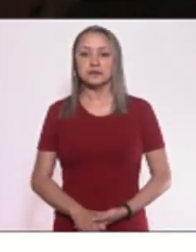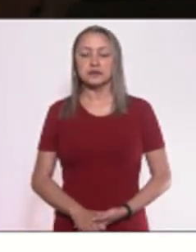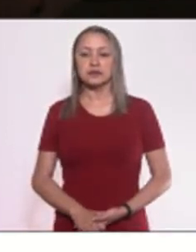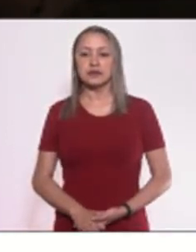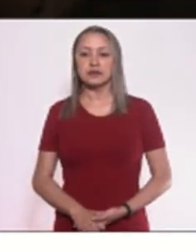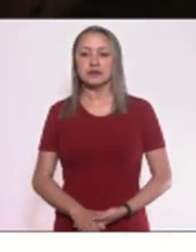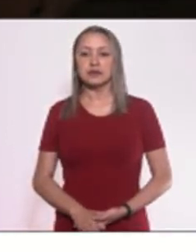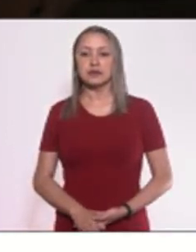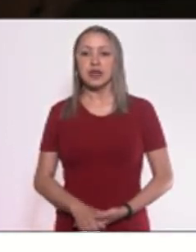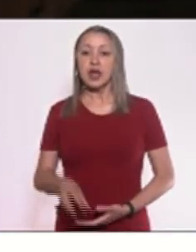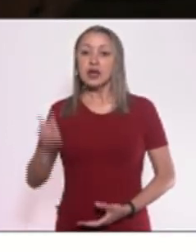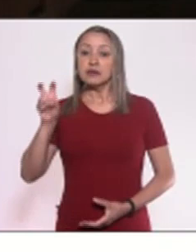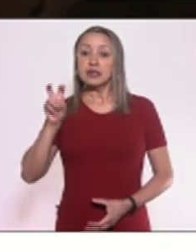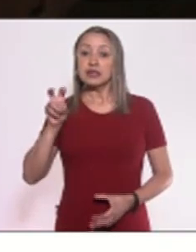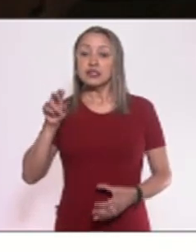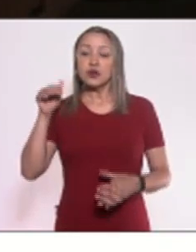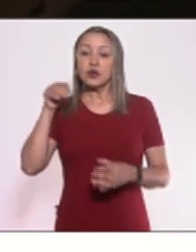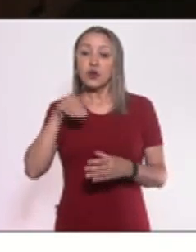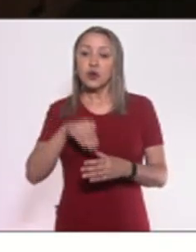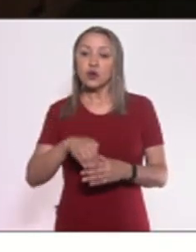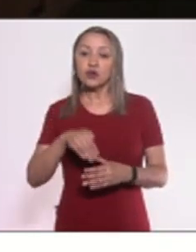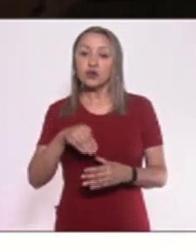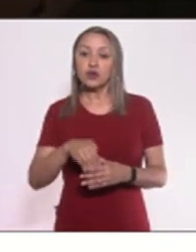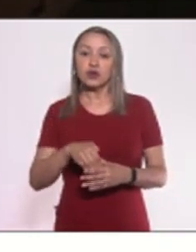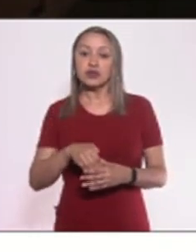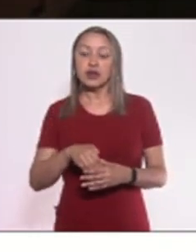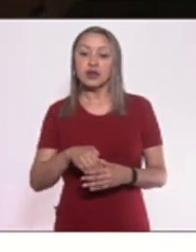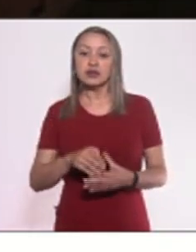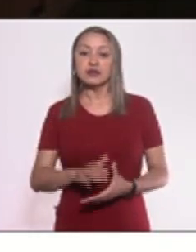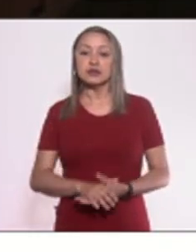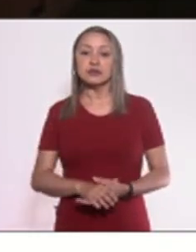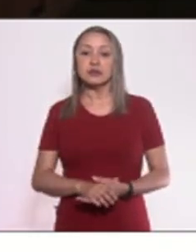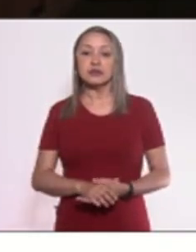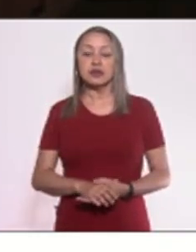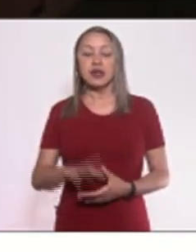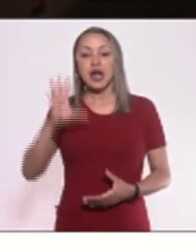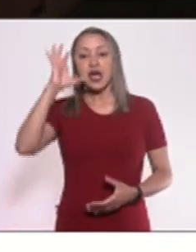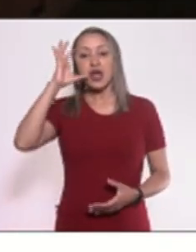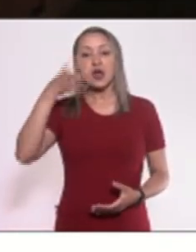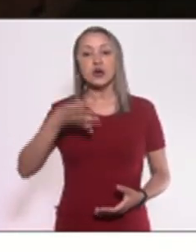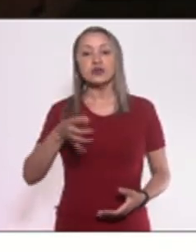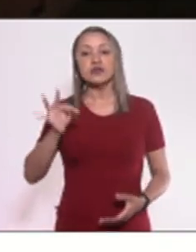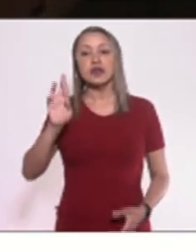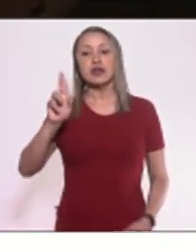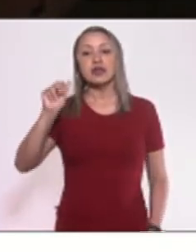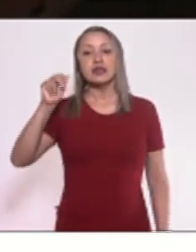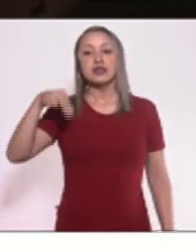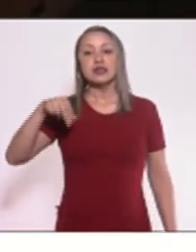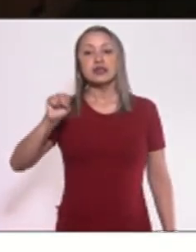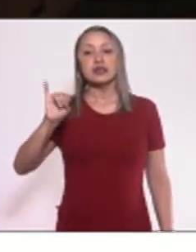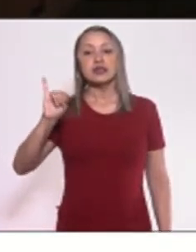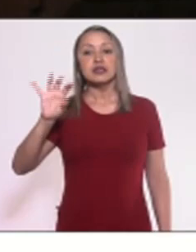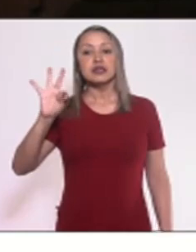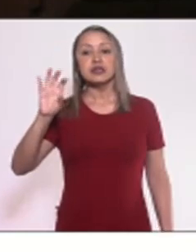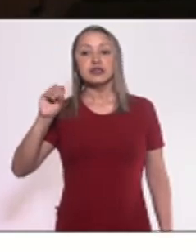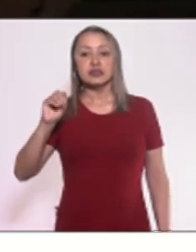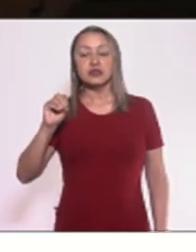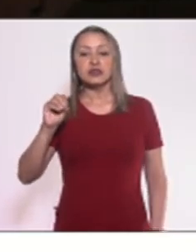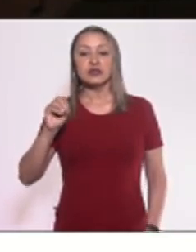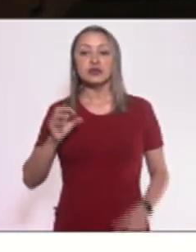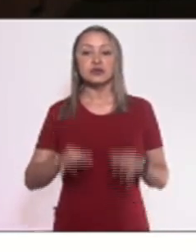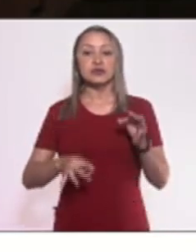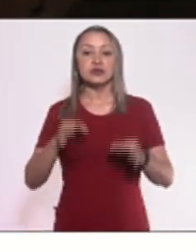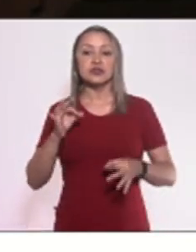pela decisão do trânsito em julgado, e outros 5 votarem